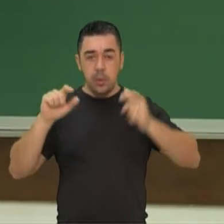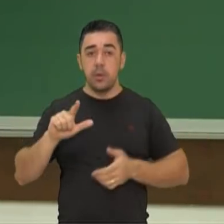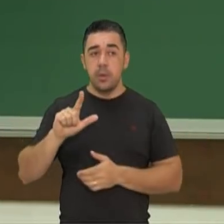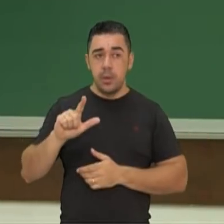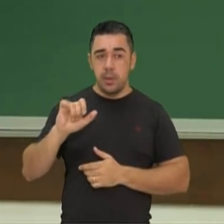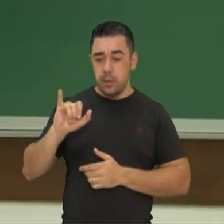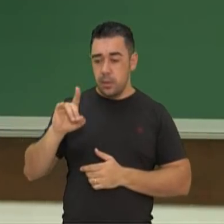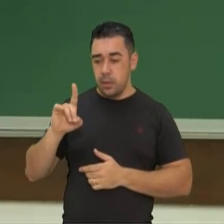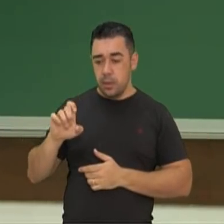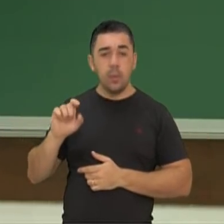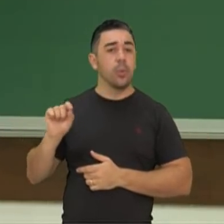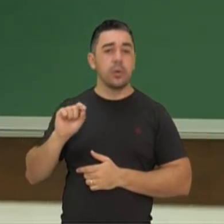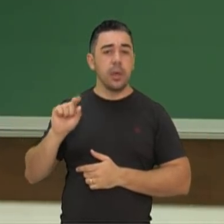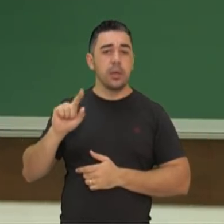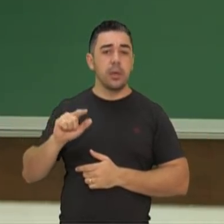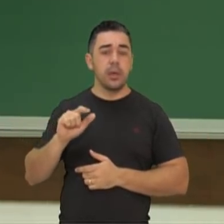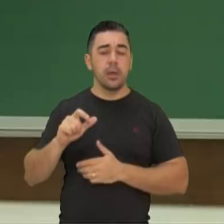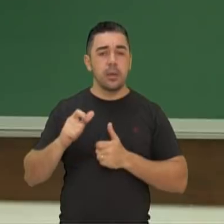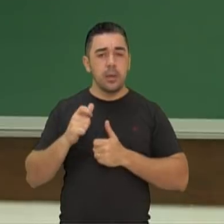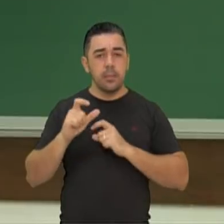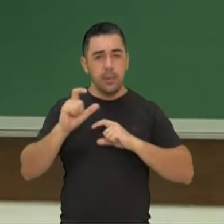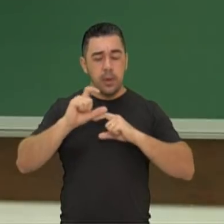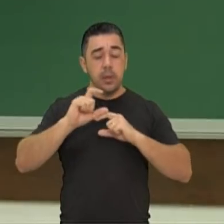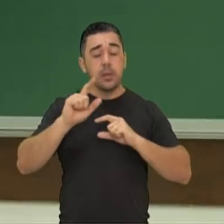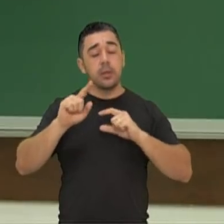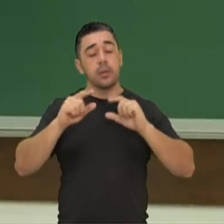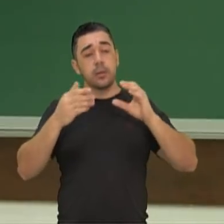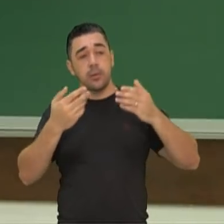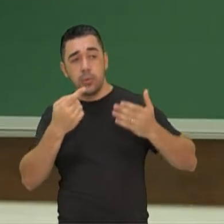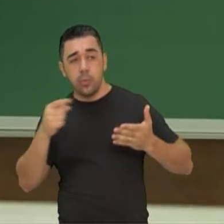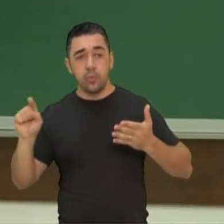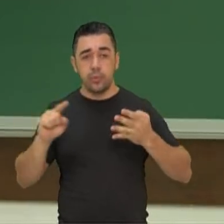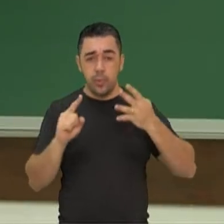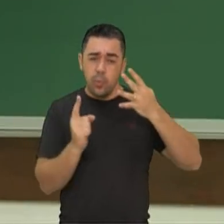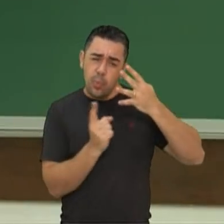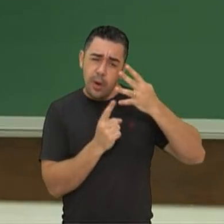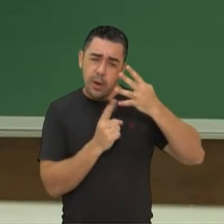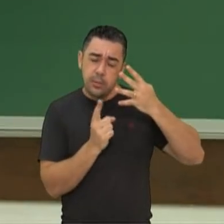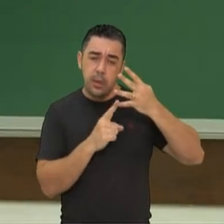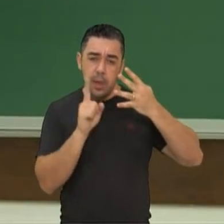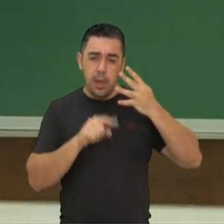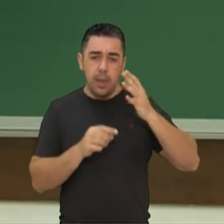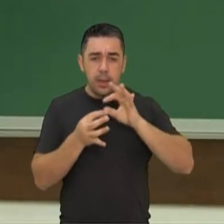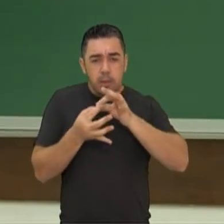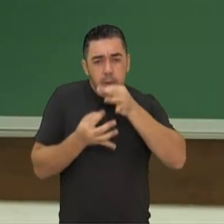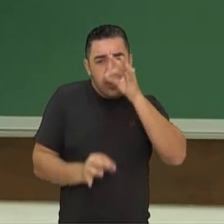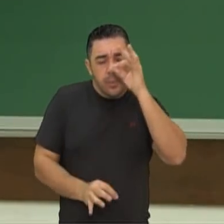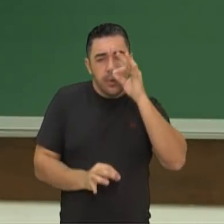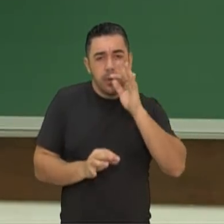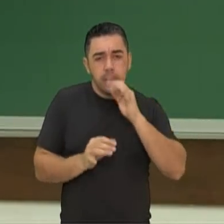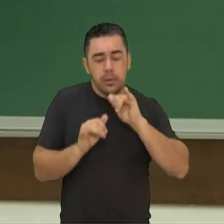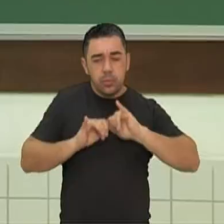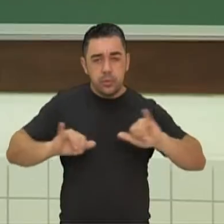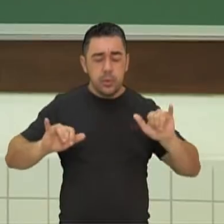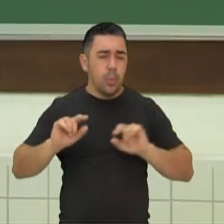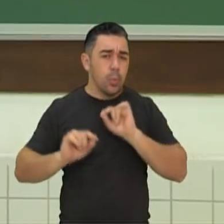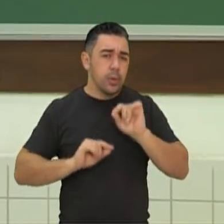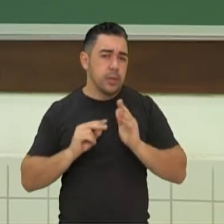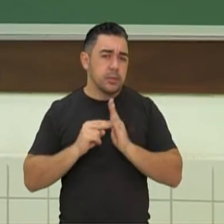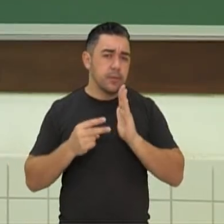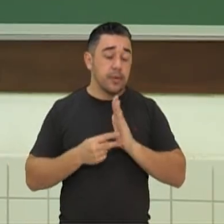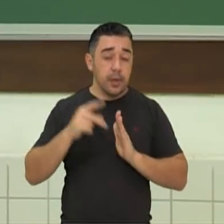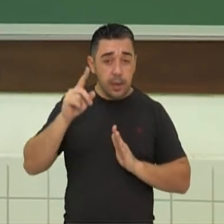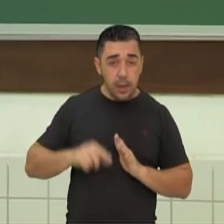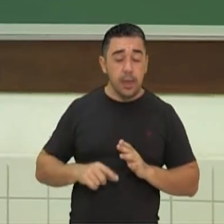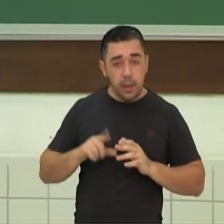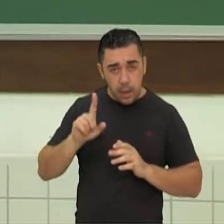lá do inglês, não é verdade? E o corpo da notícia, que é o que realmente aqui eu quero enfatizar. O corpo da notícia é a